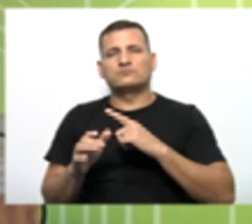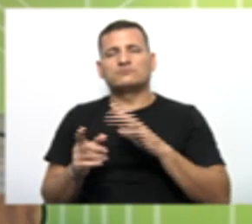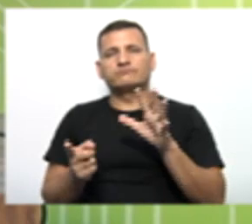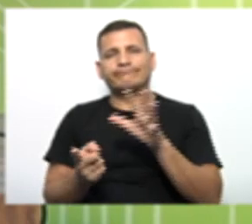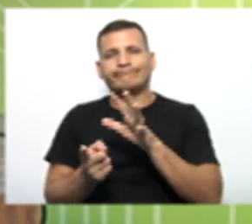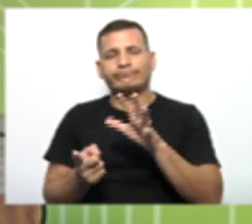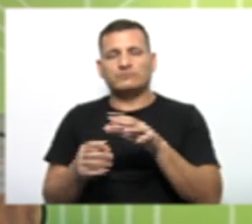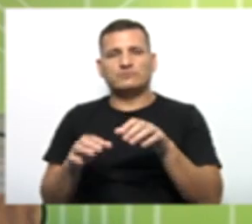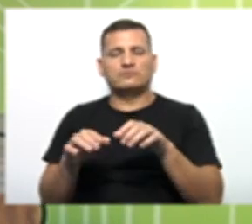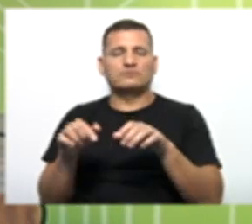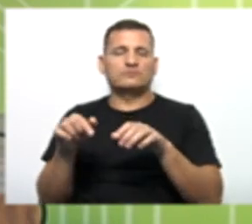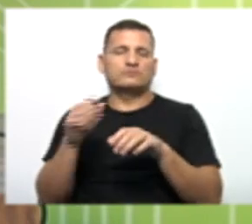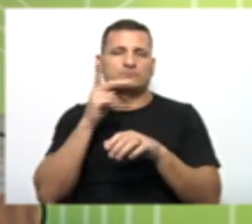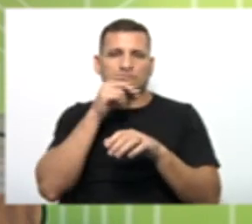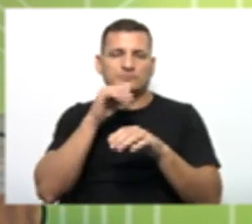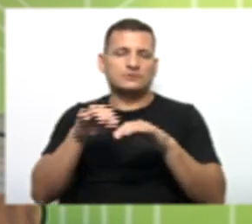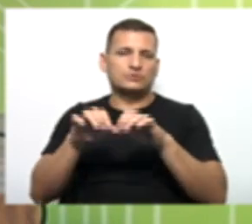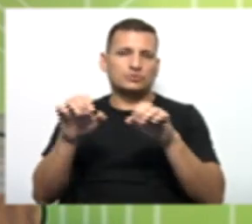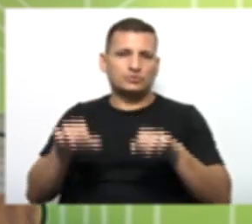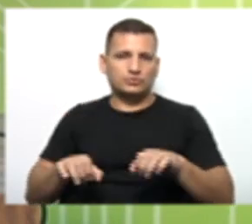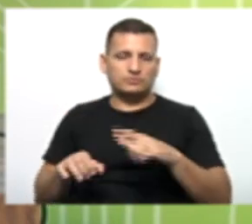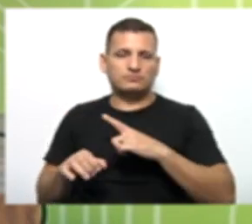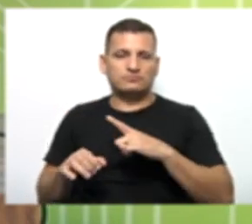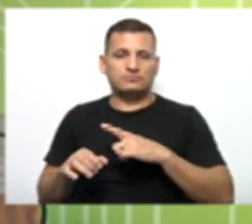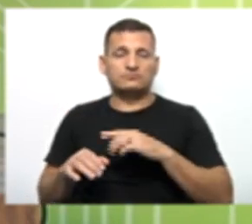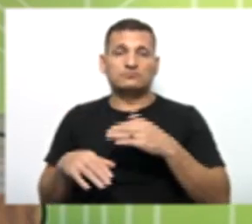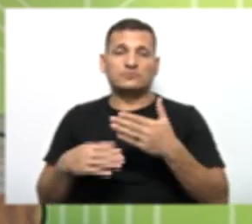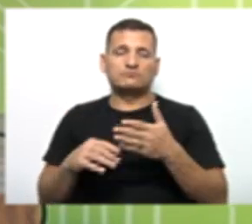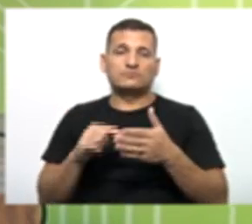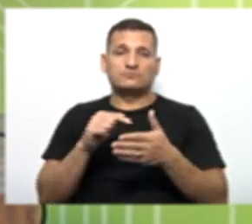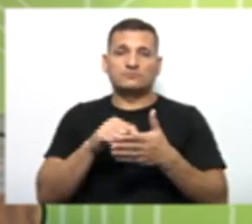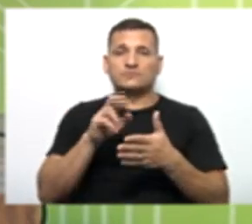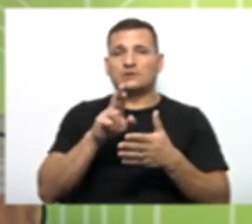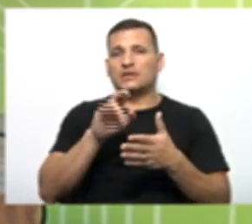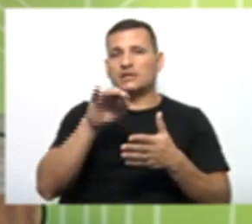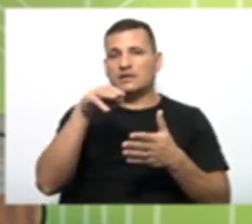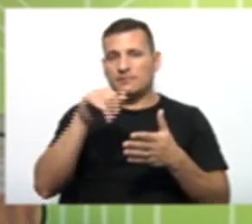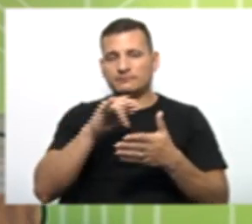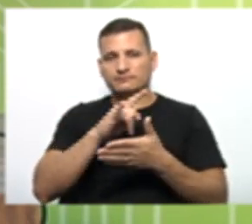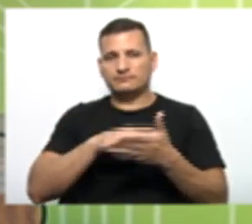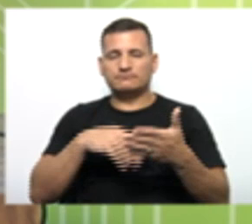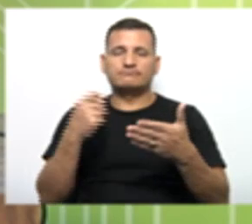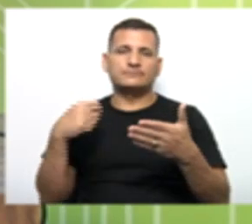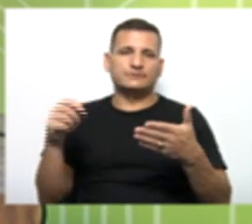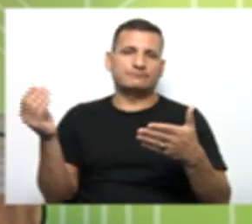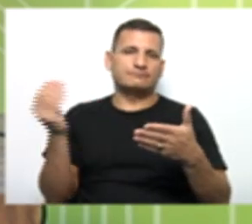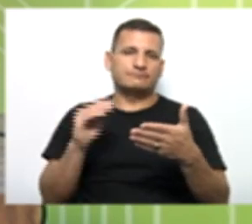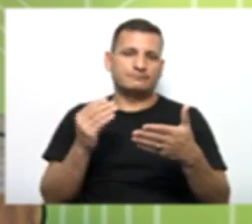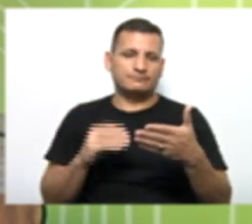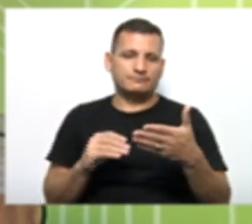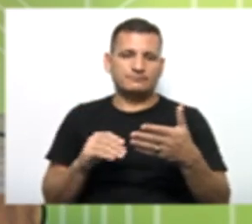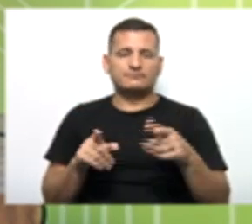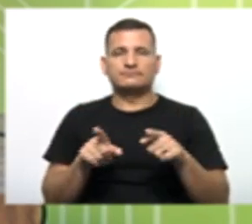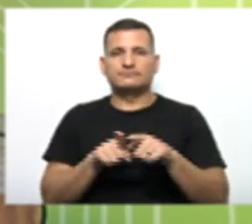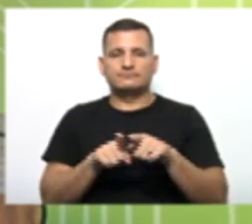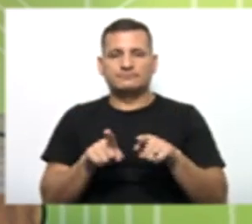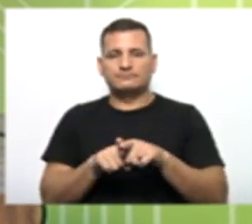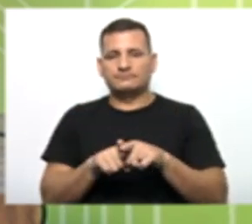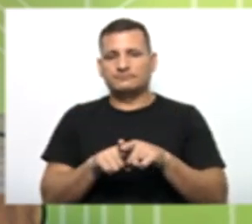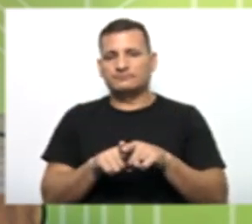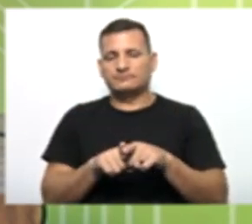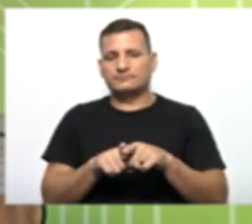E isso tinha que contar nesse relatório de impactos ambientais. Além disso, também teria